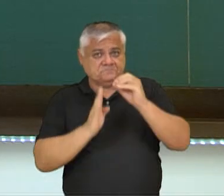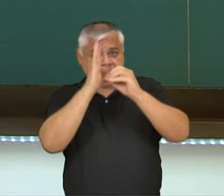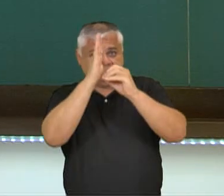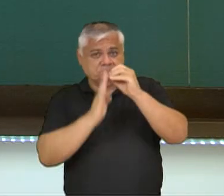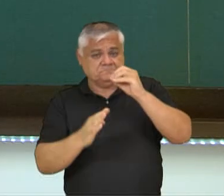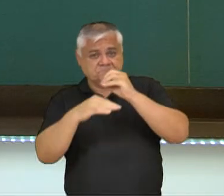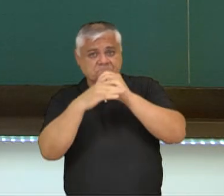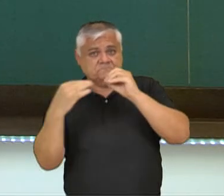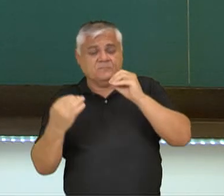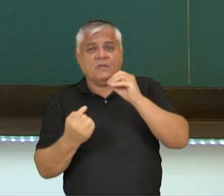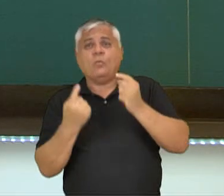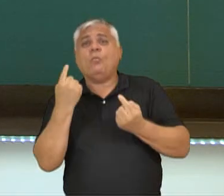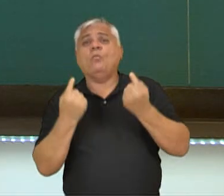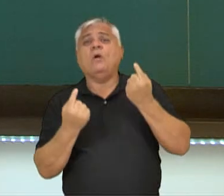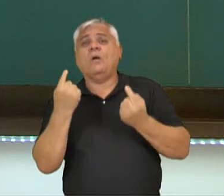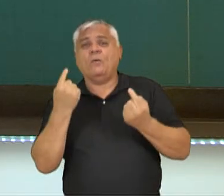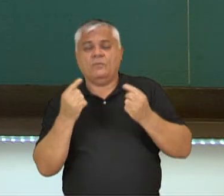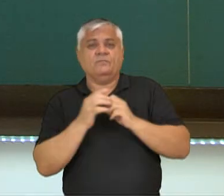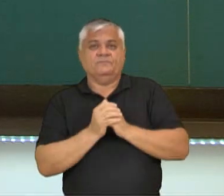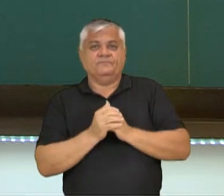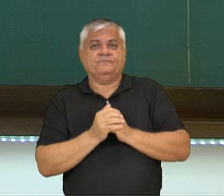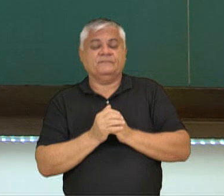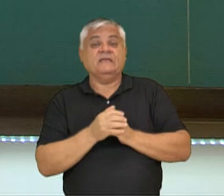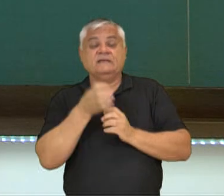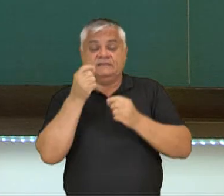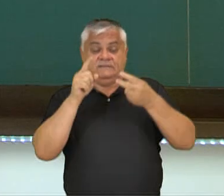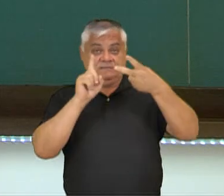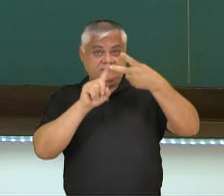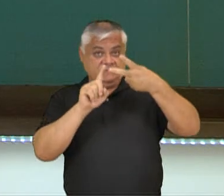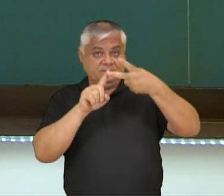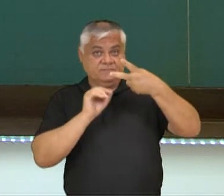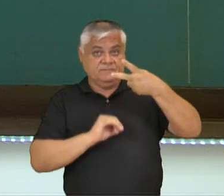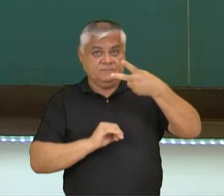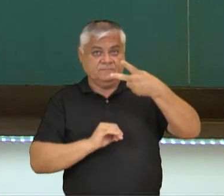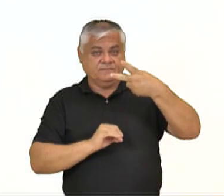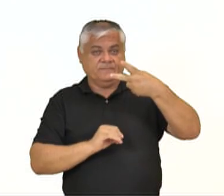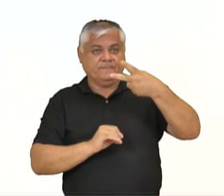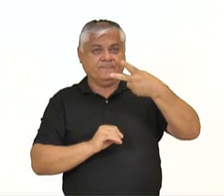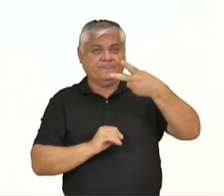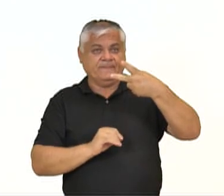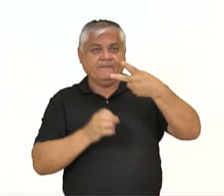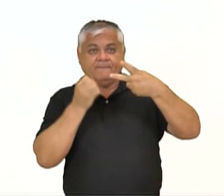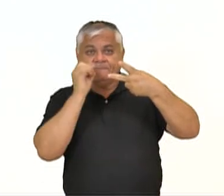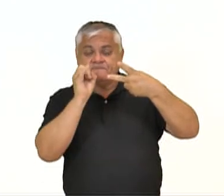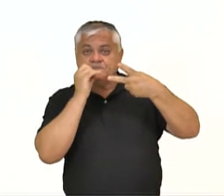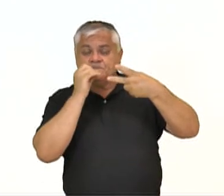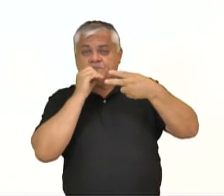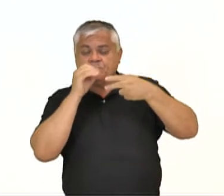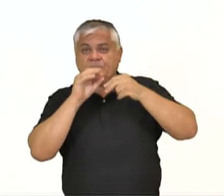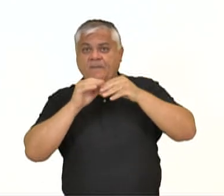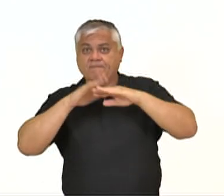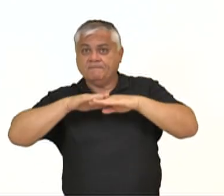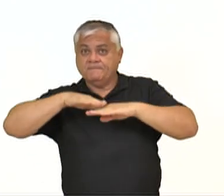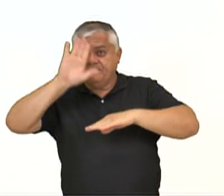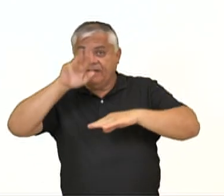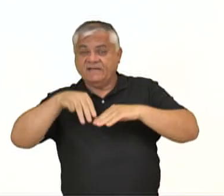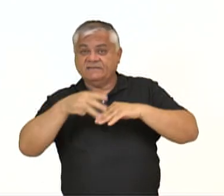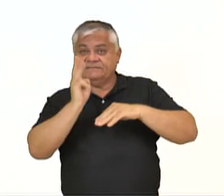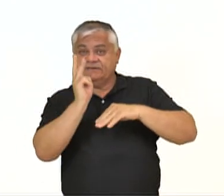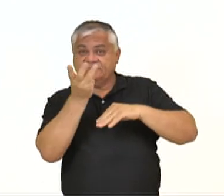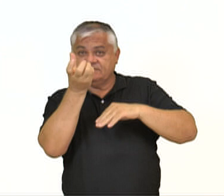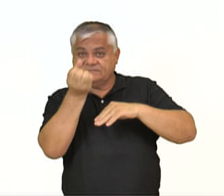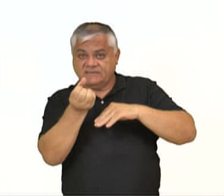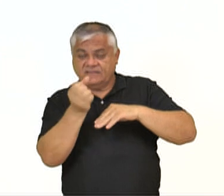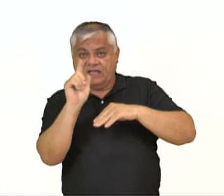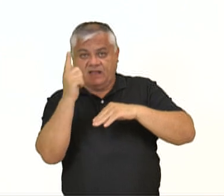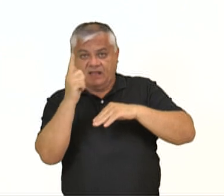menor determinação desse ângulo. Segunda pergunta. Se ele for maior do que 360 graus,